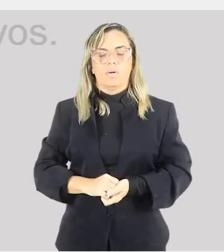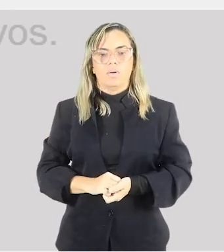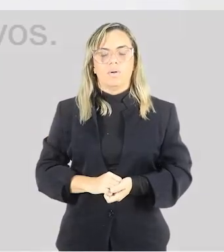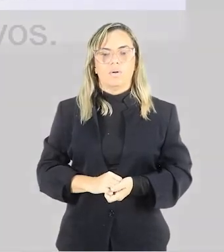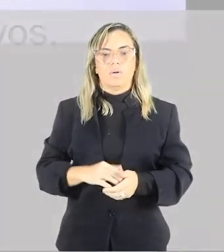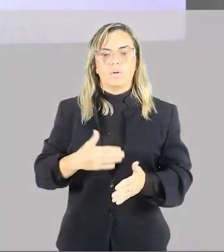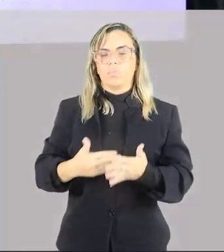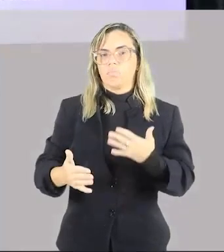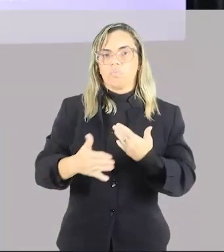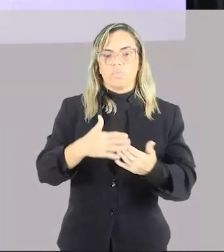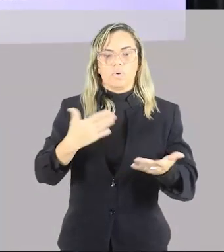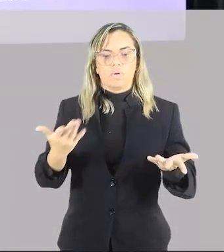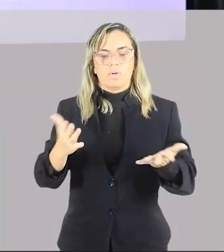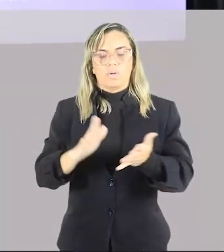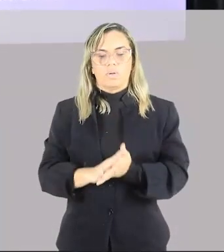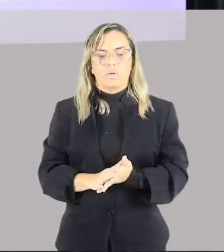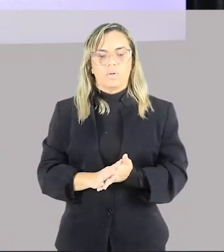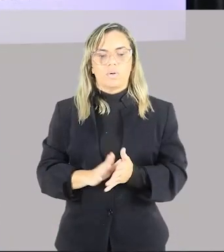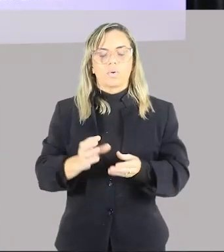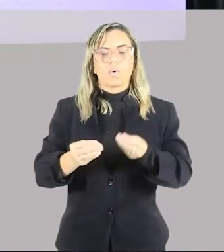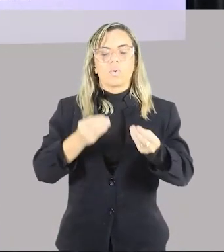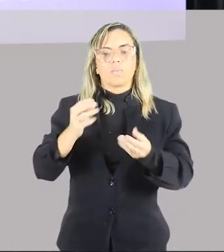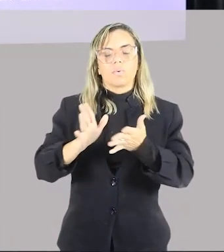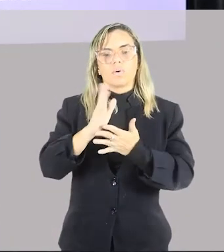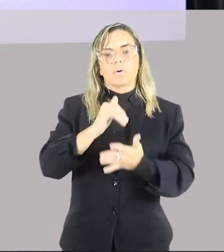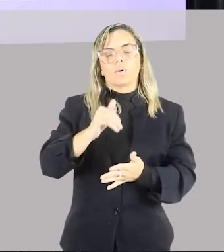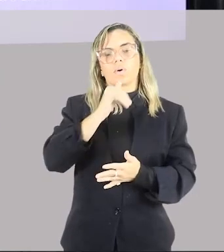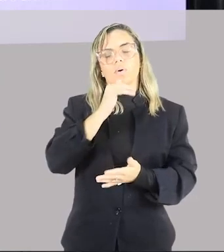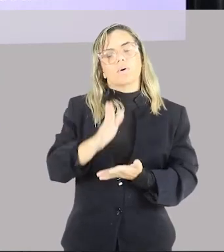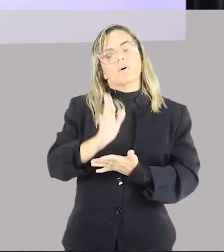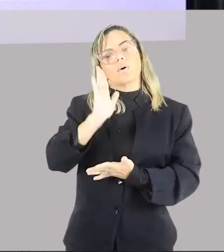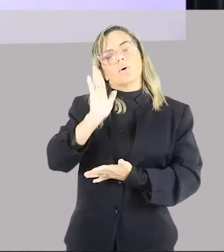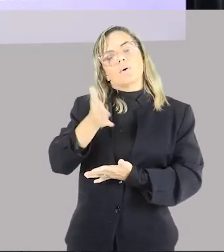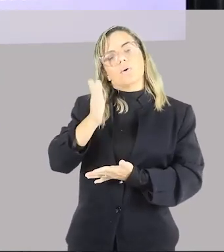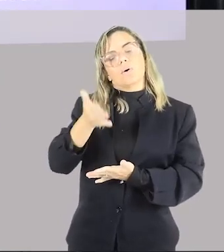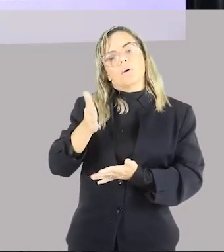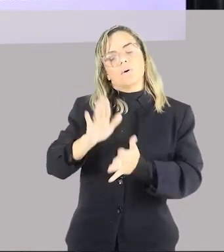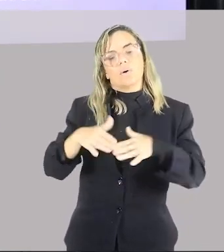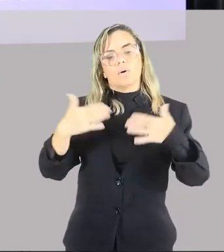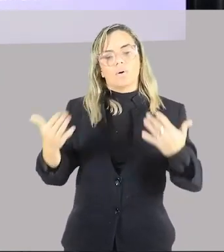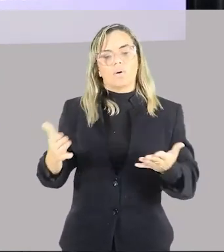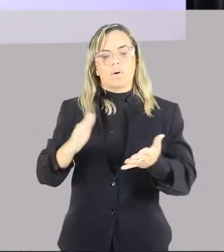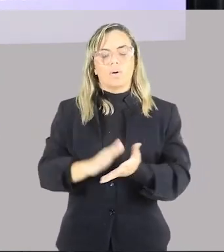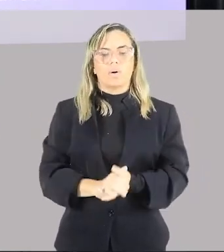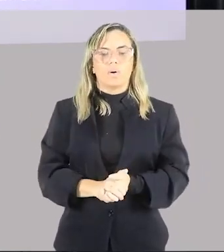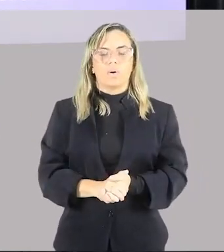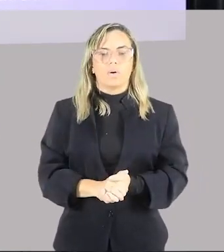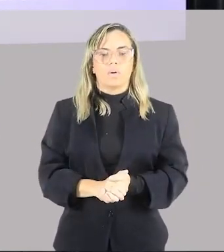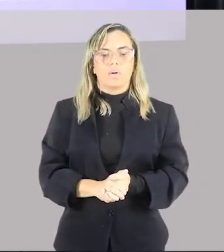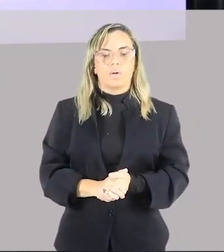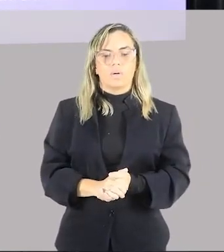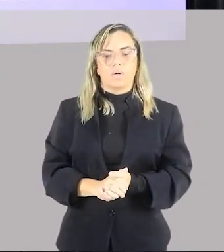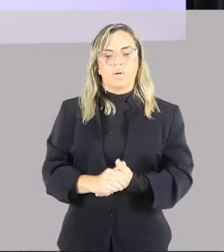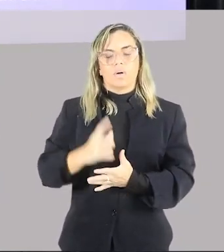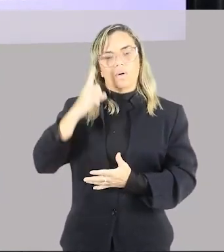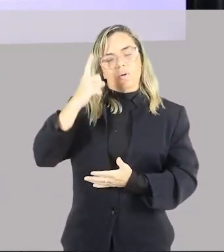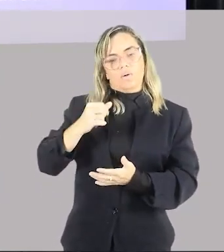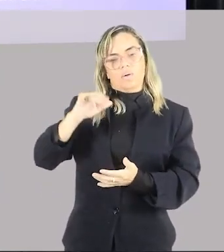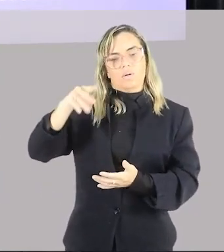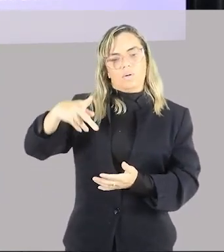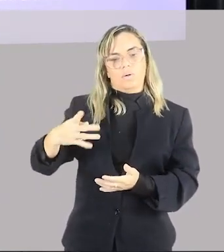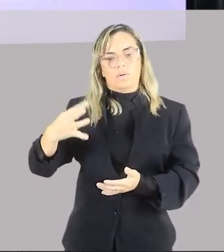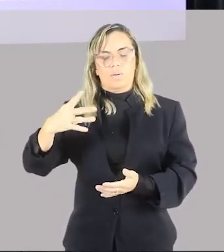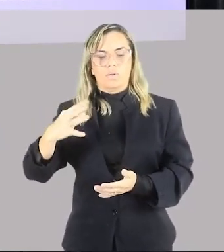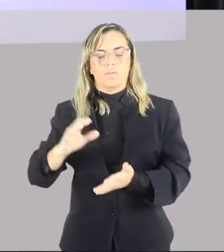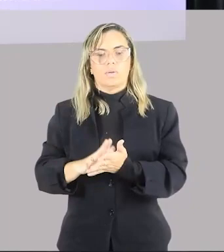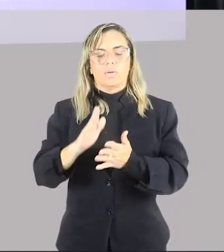penalidades, independentemente. O ato de império, nós já vimos também sobre isso. O elemento, o atributo da imperatividade. É o ato que se